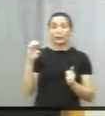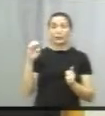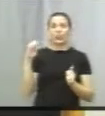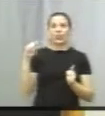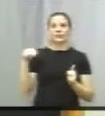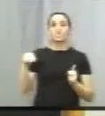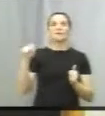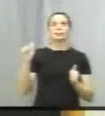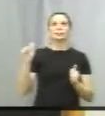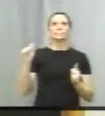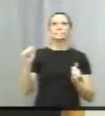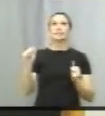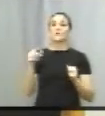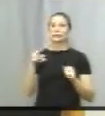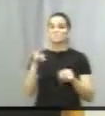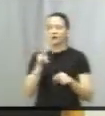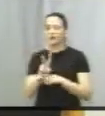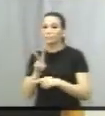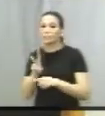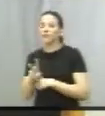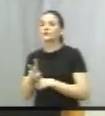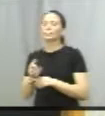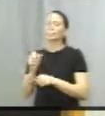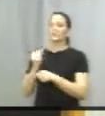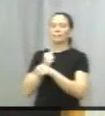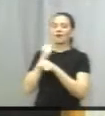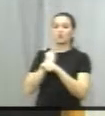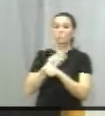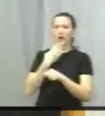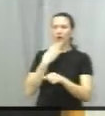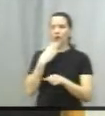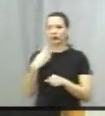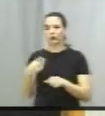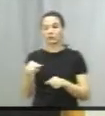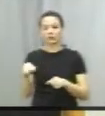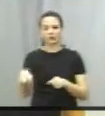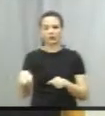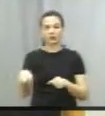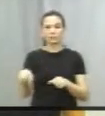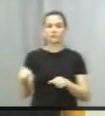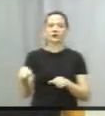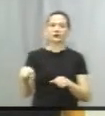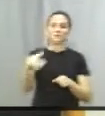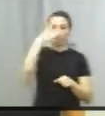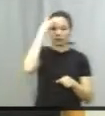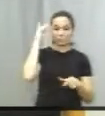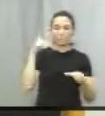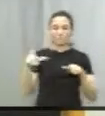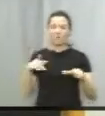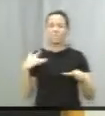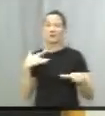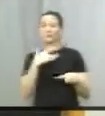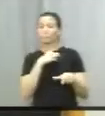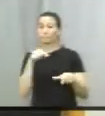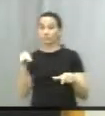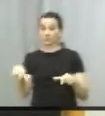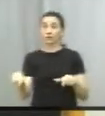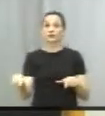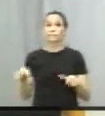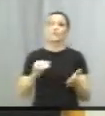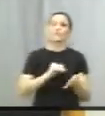a reforma, os pedidos dos funcionários daquele posto. Está tudo caminhando bem, o secretário